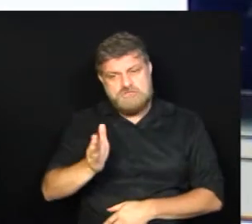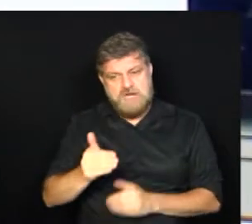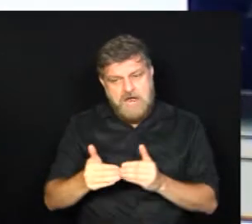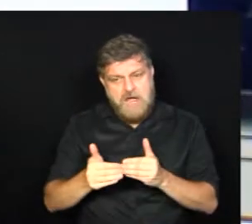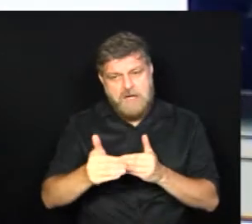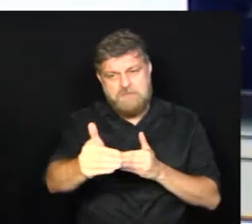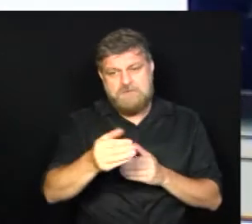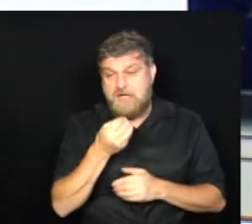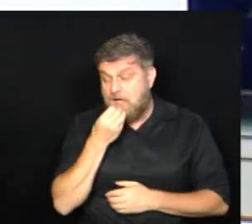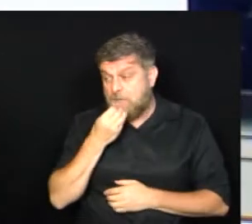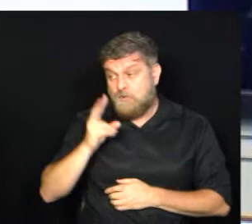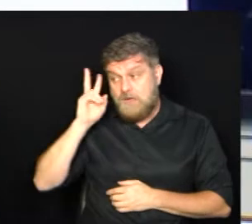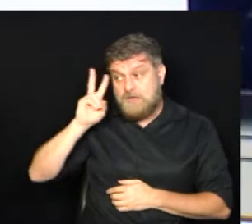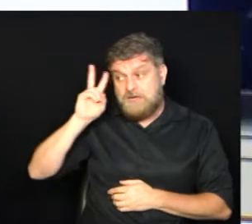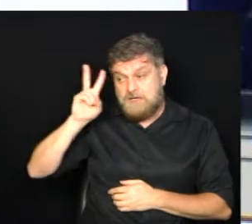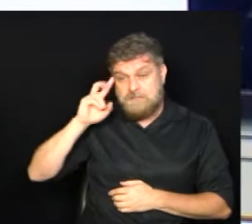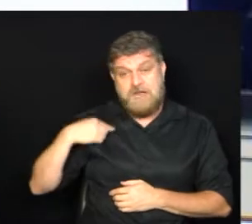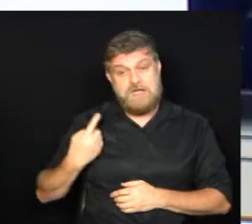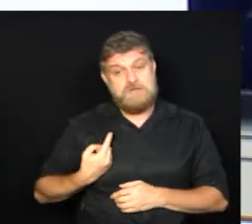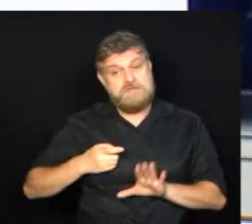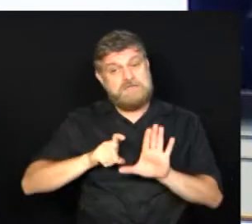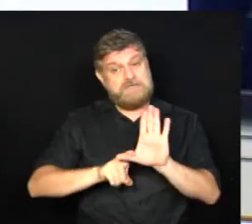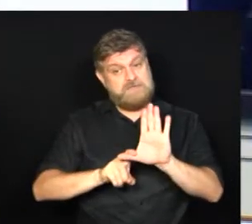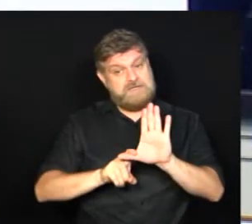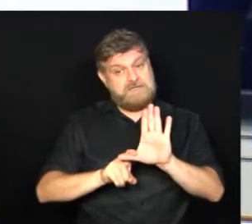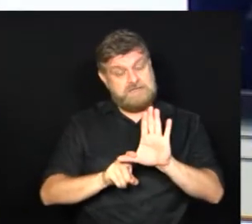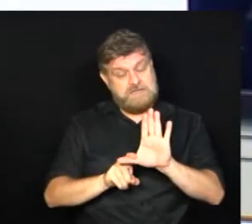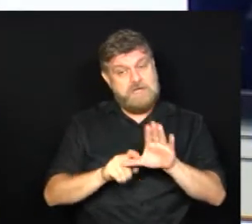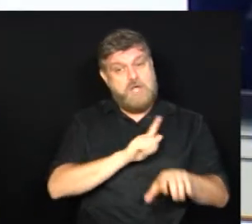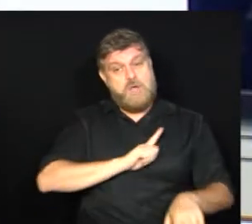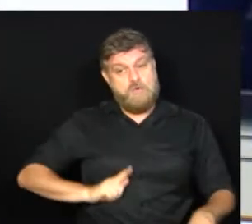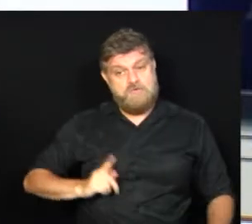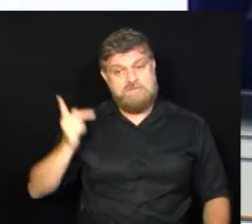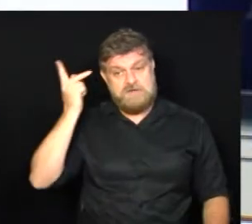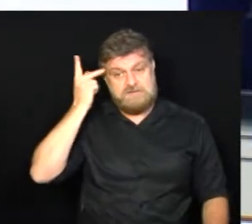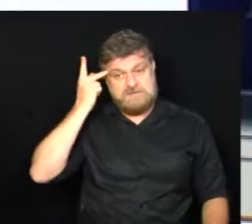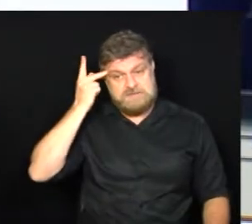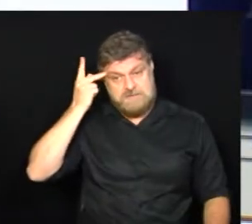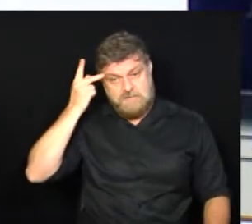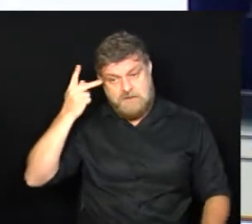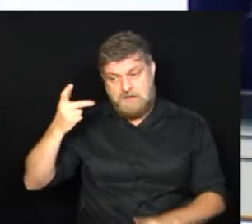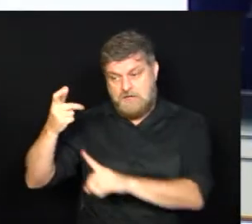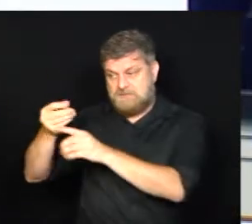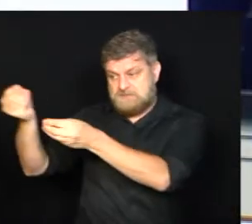bem bom lembrar que a gente depende realmente de chegada das vacinas.